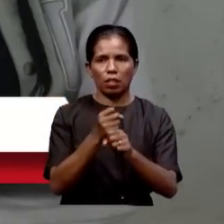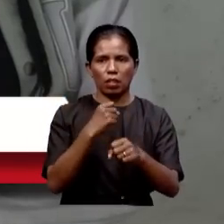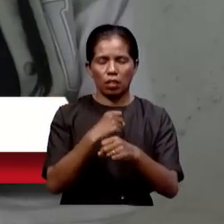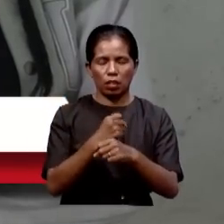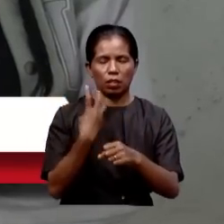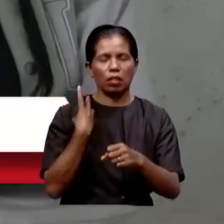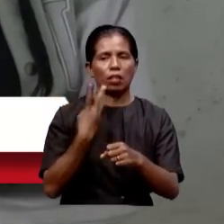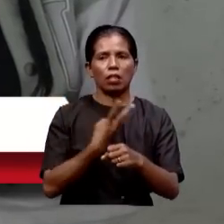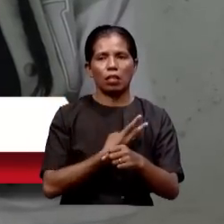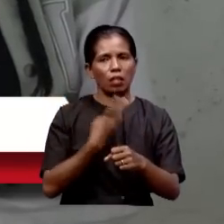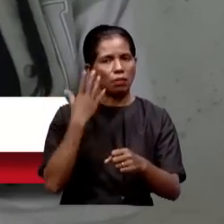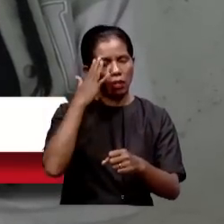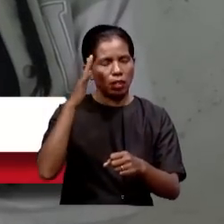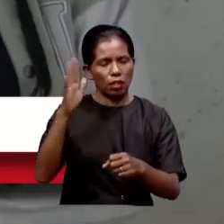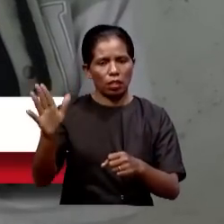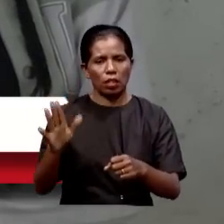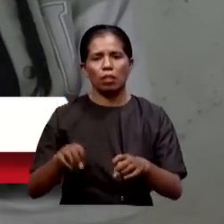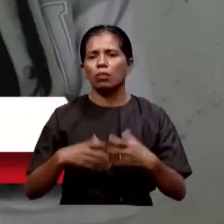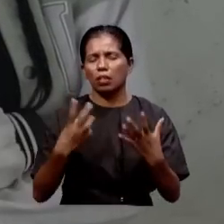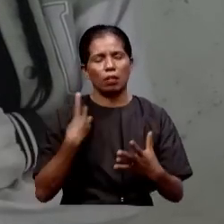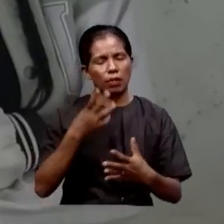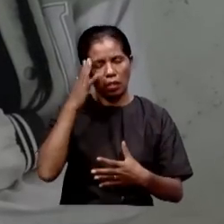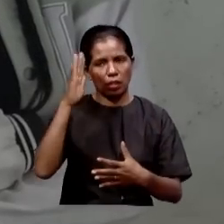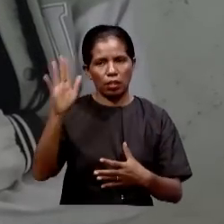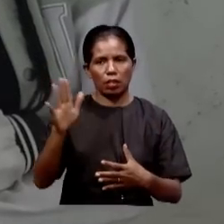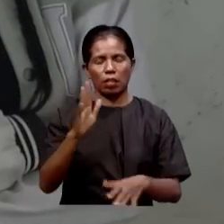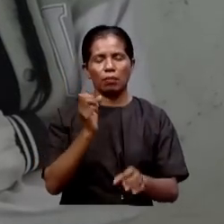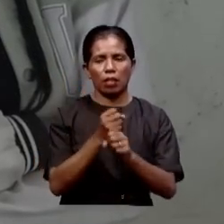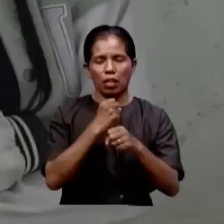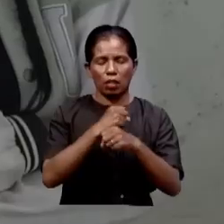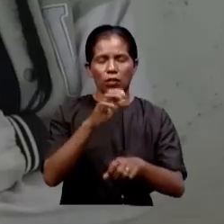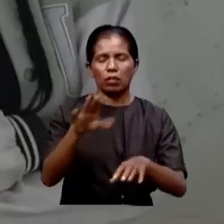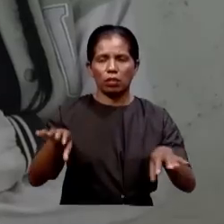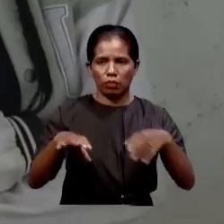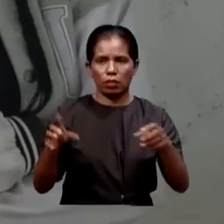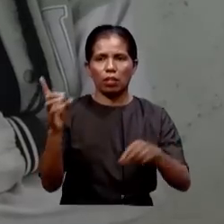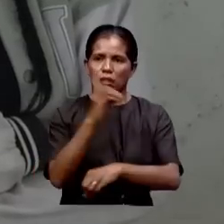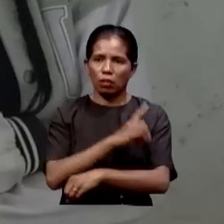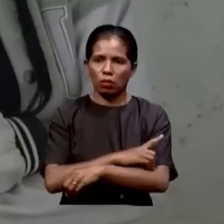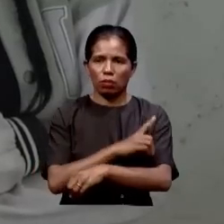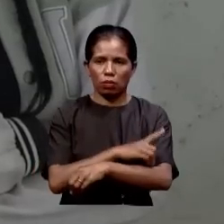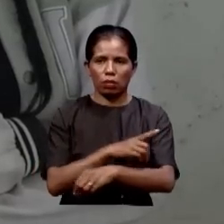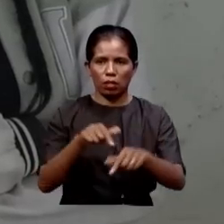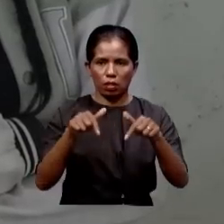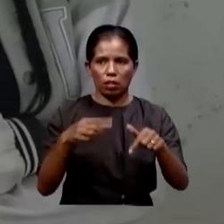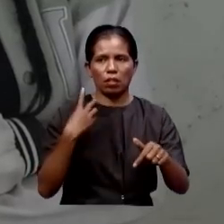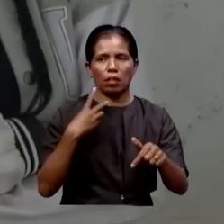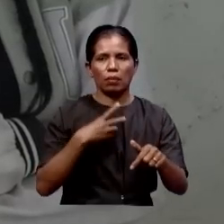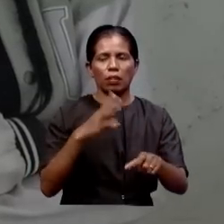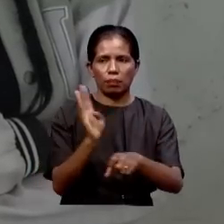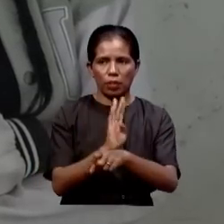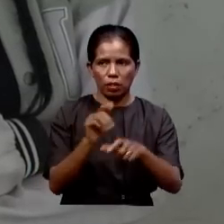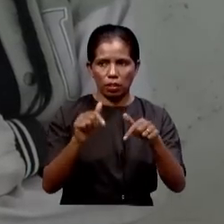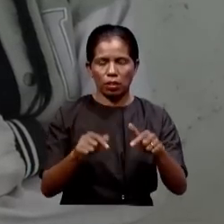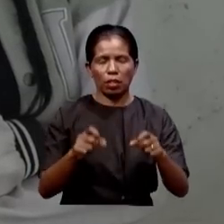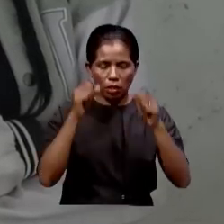nossa, né? A minha lá tem cronologia, não sei, a minha lá tem, né? A minha lá, a minha serviço em São Loloro, e né? A minha, a minha business, né? Agora,